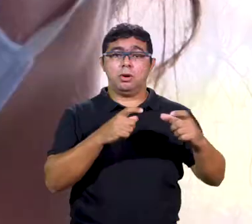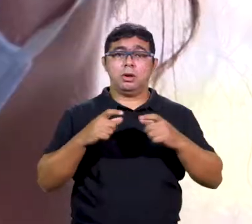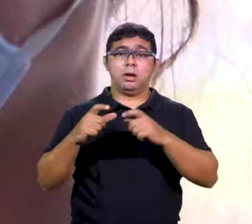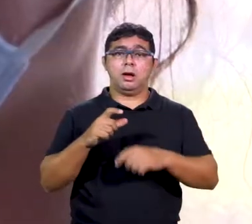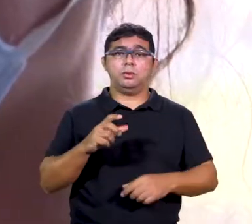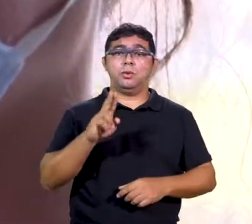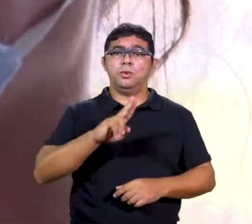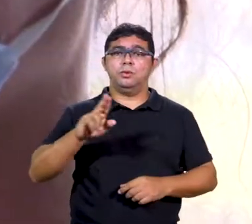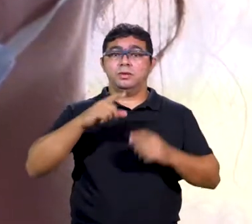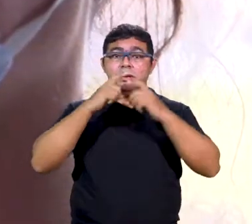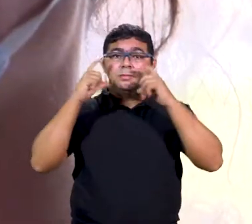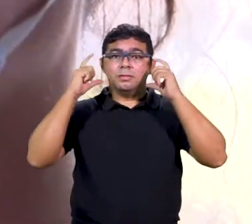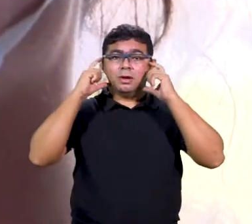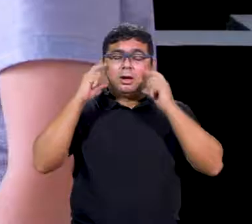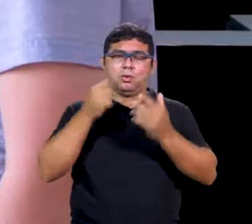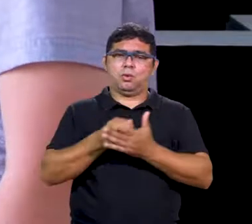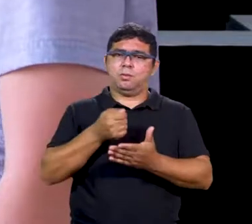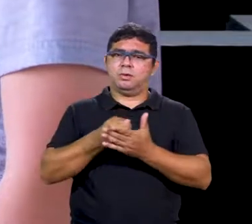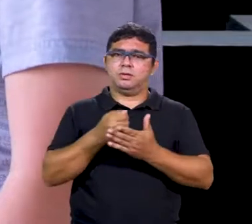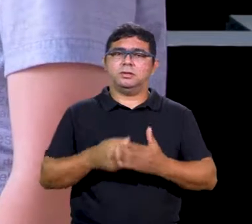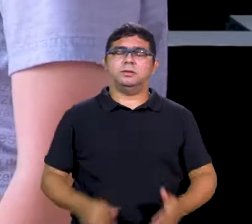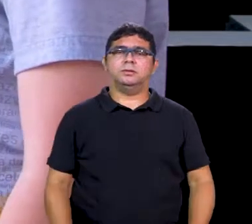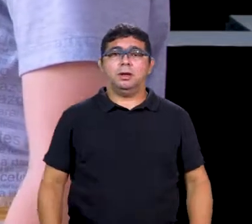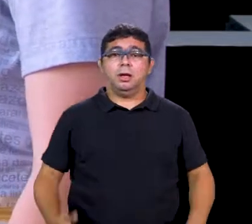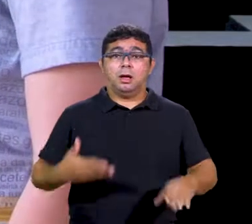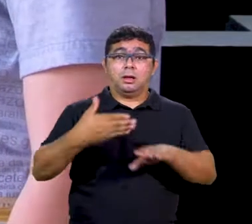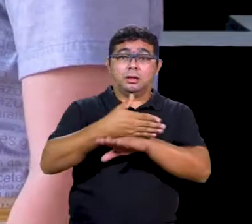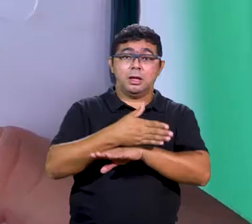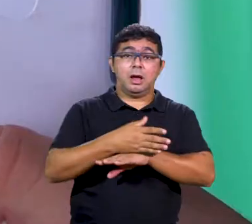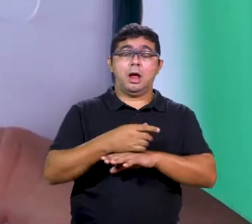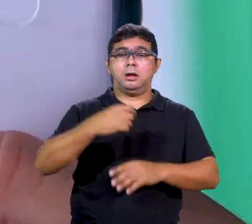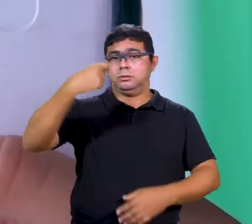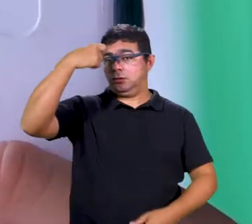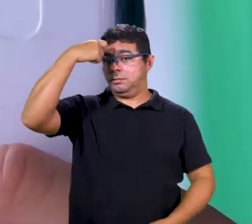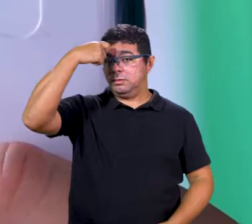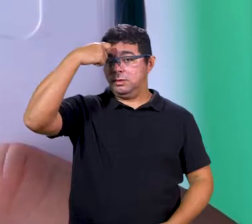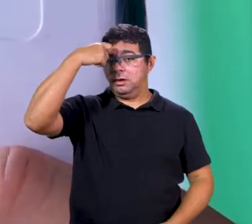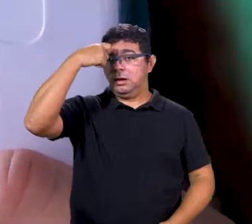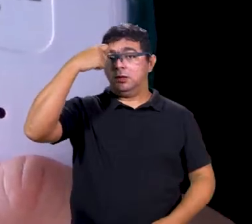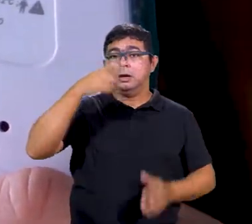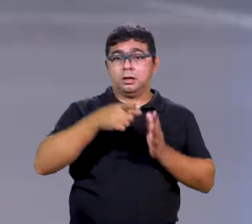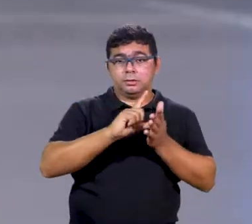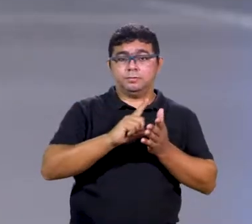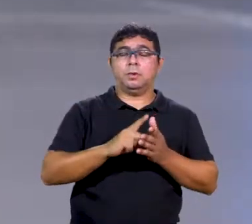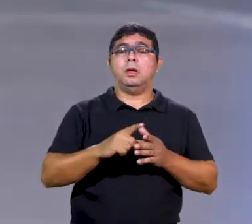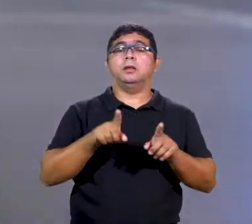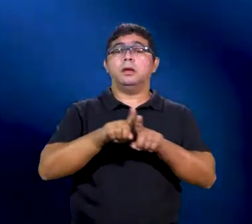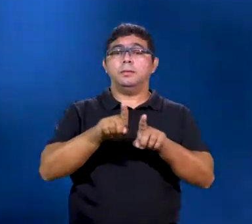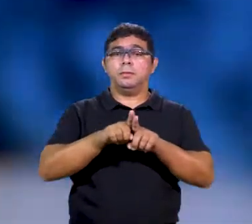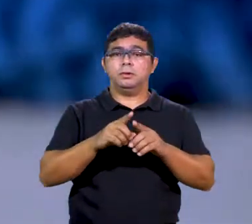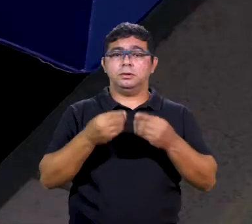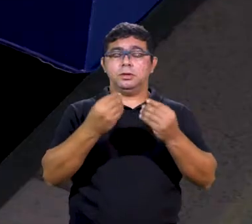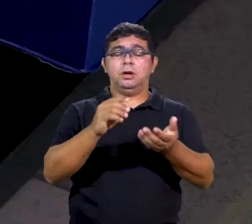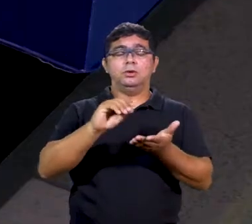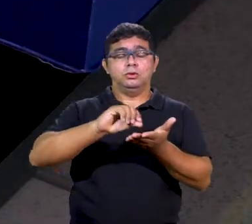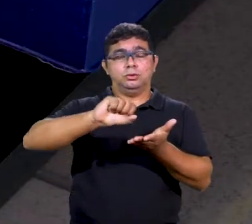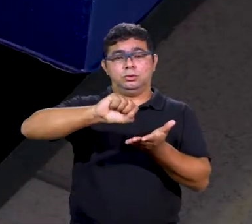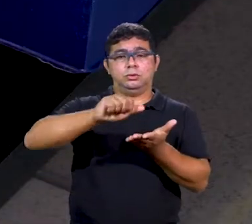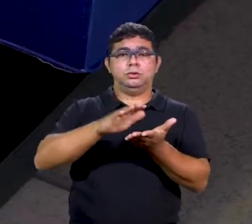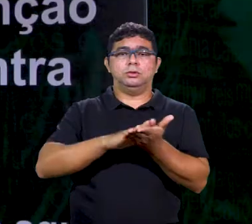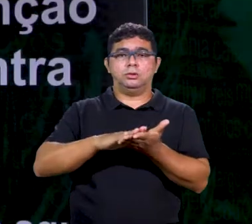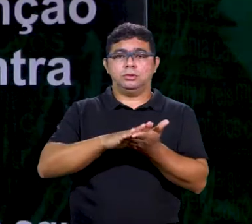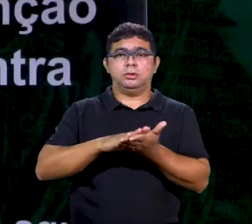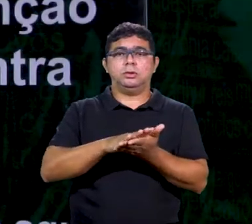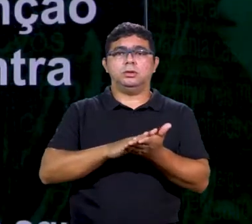o uso de máscara é obrigatório. Na entrada, sua temperatura será aferida e também disponibilizaremos álcool em